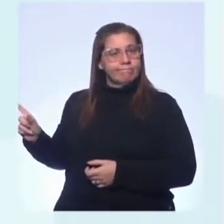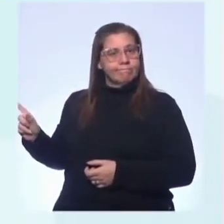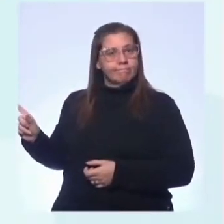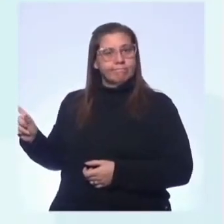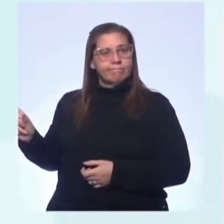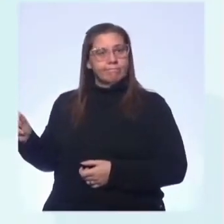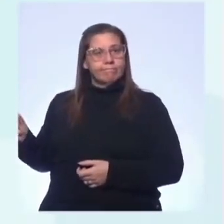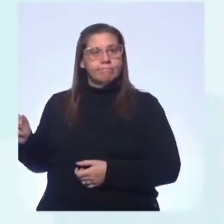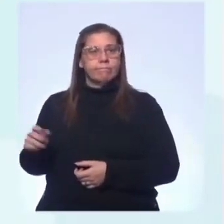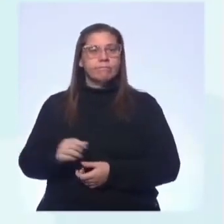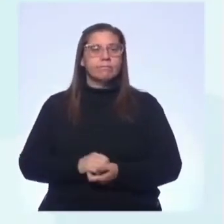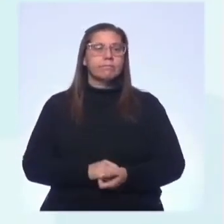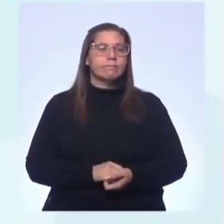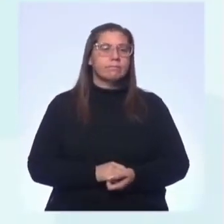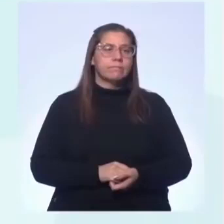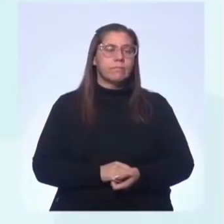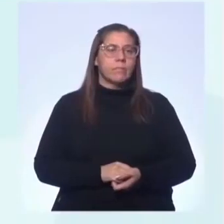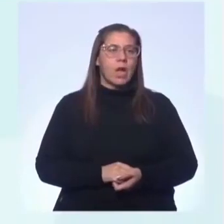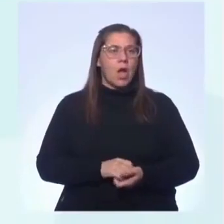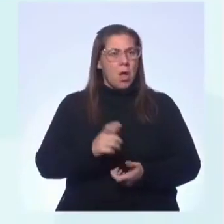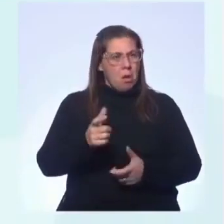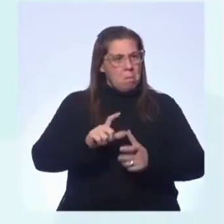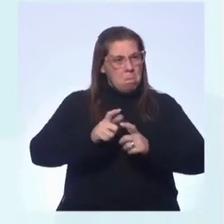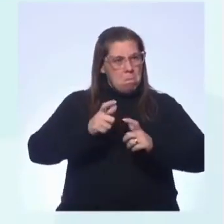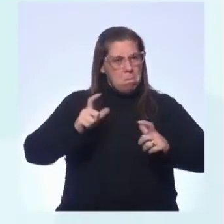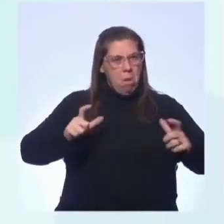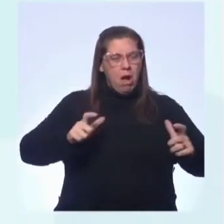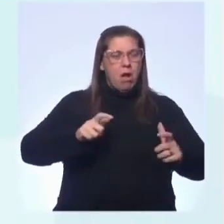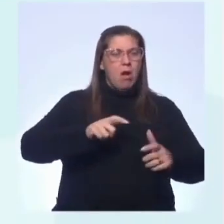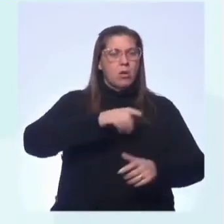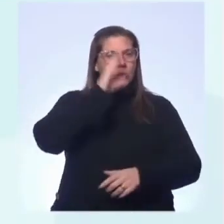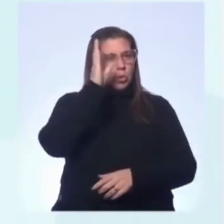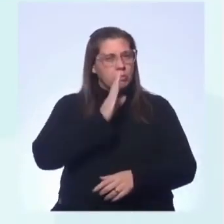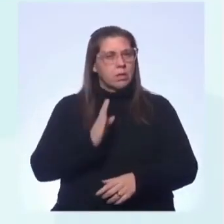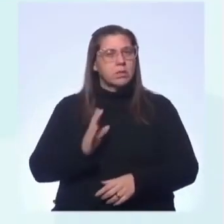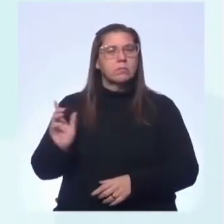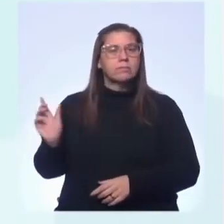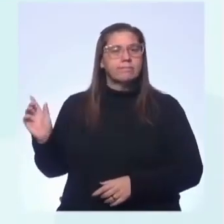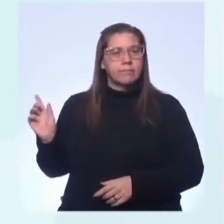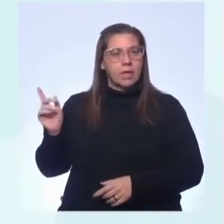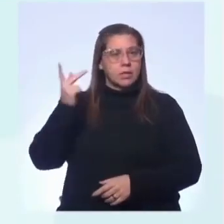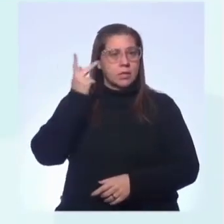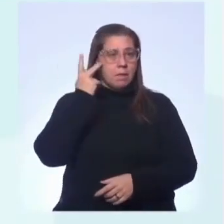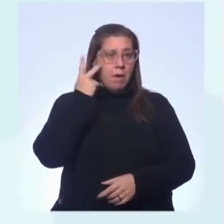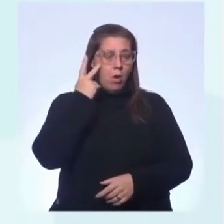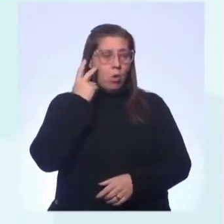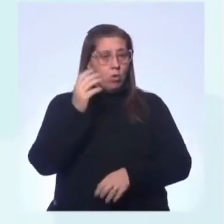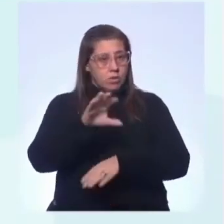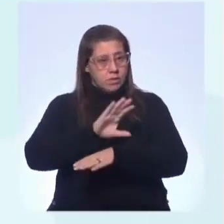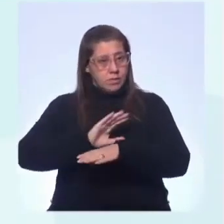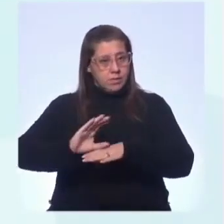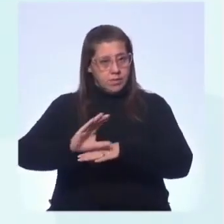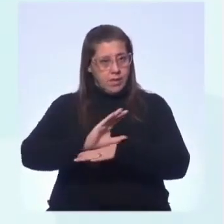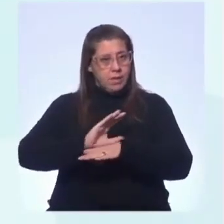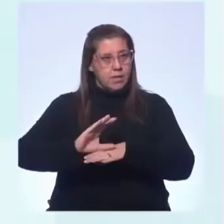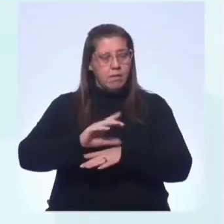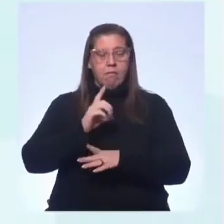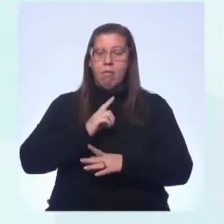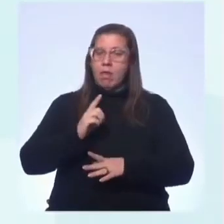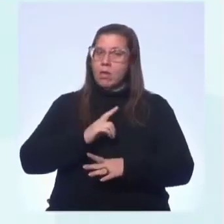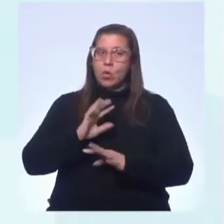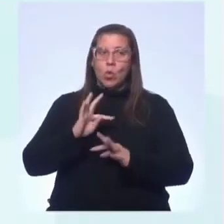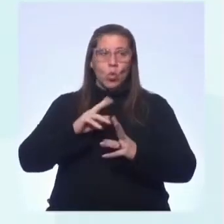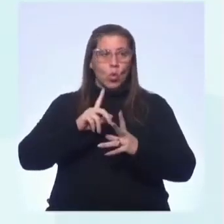maior região metropolitana do Brasil. Nós temos aí a região de São Paulo em cinza, que integra aí todas